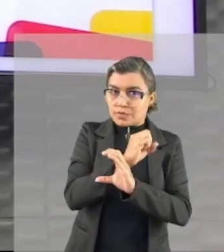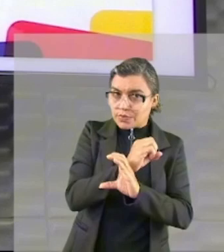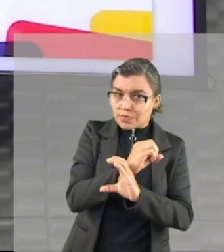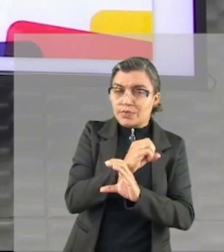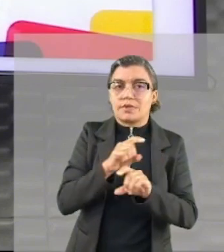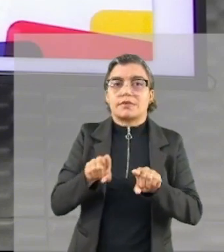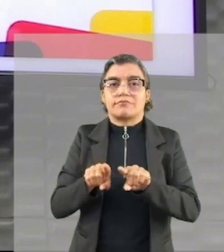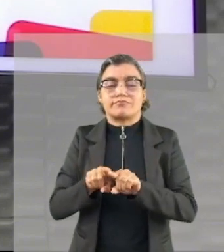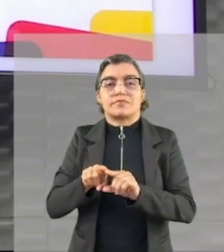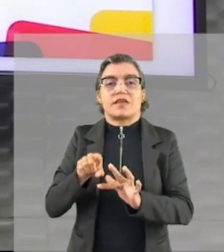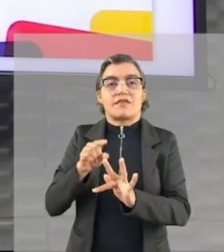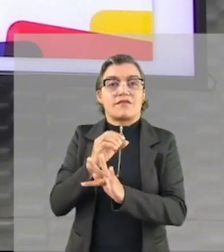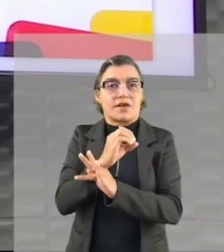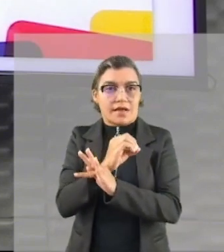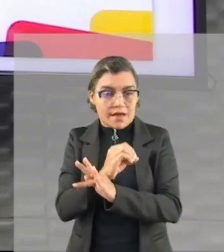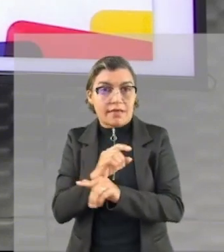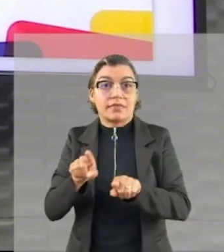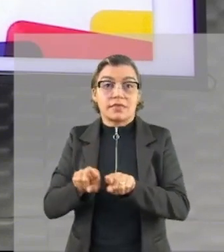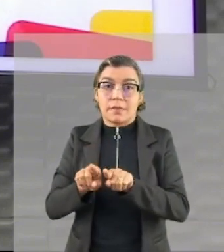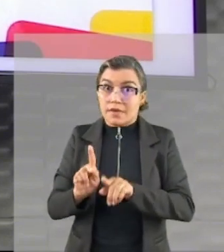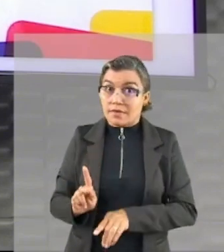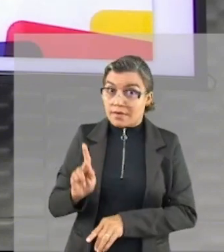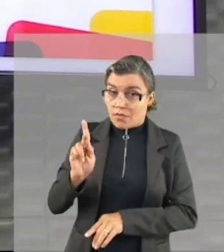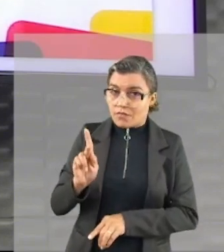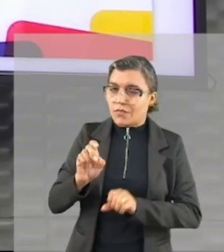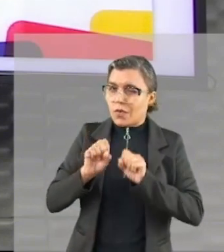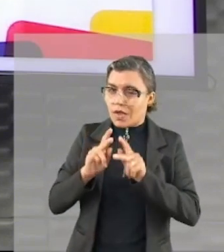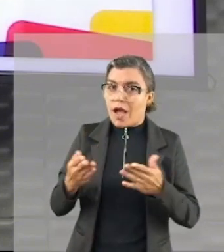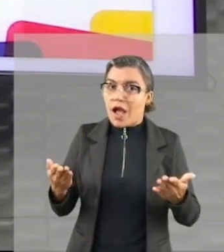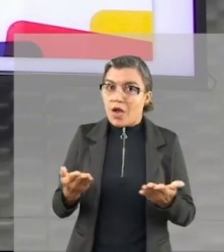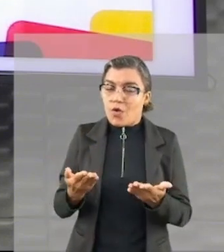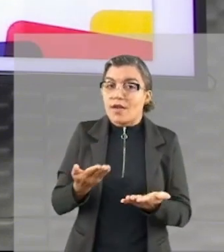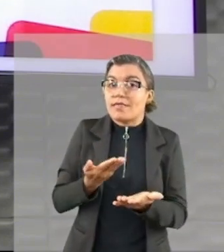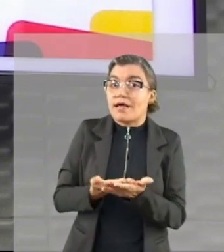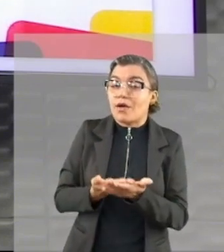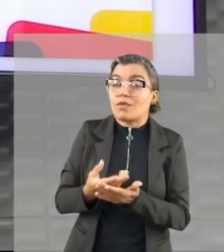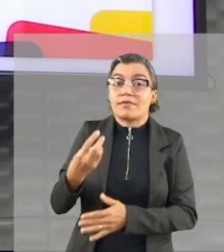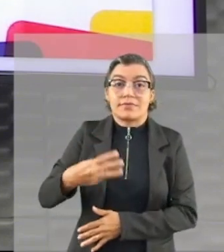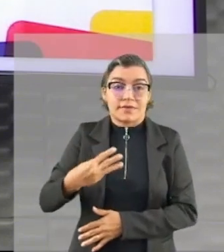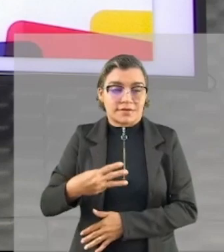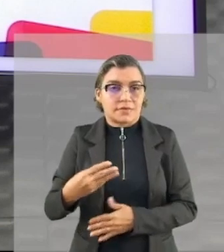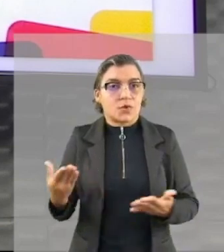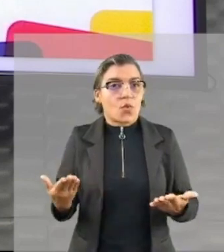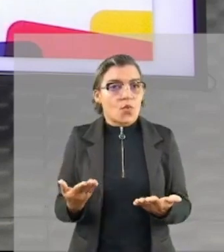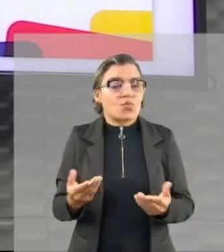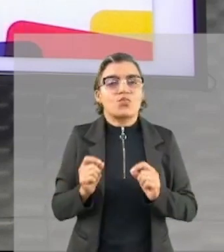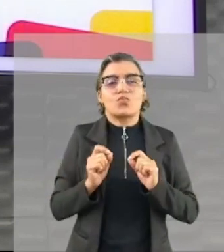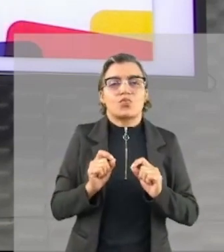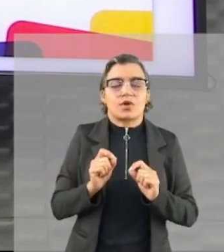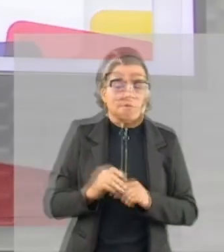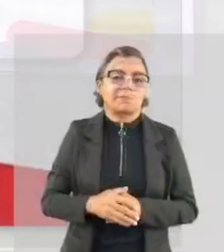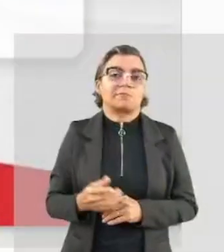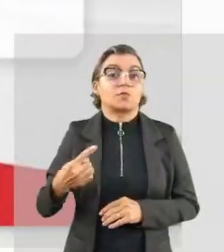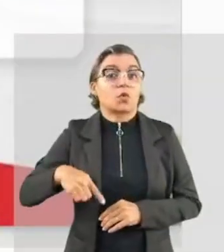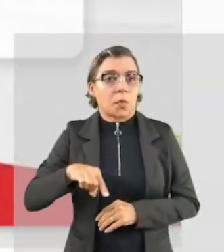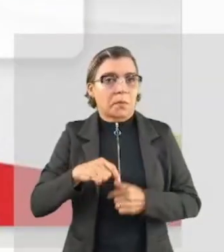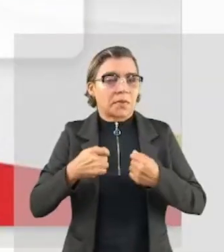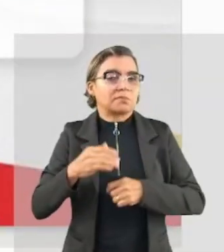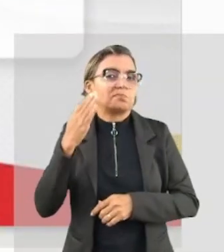Aula 3, essa nossa que nós vamos começar agora, tá? A aula de hoje é para a gente